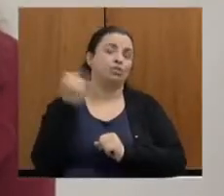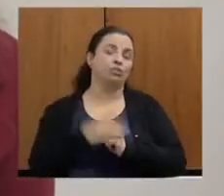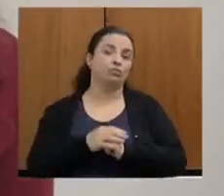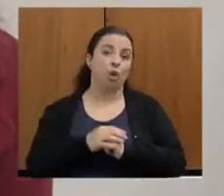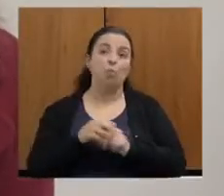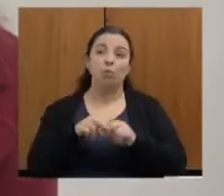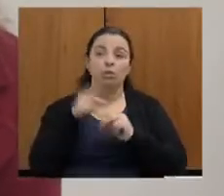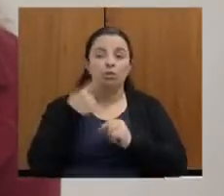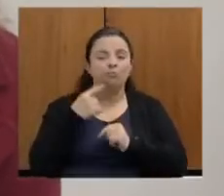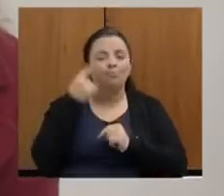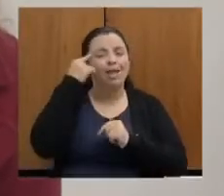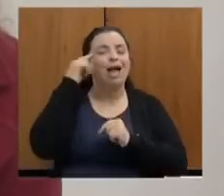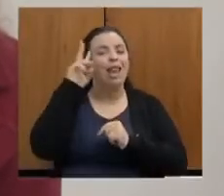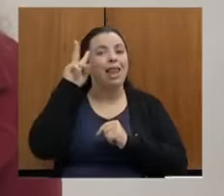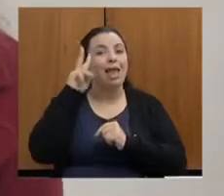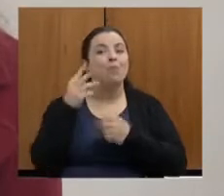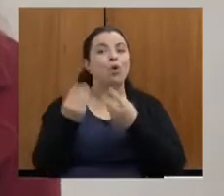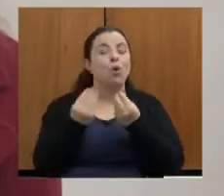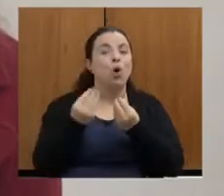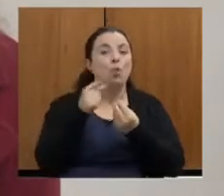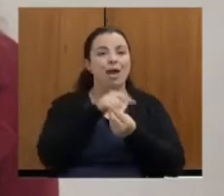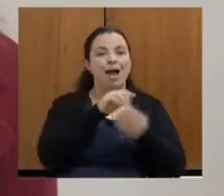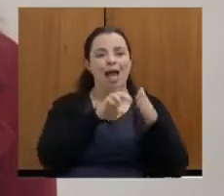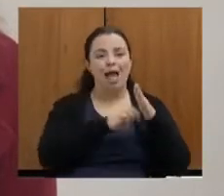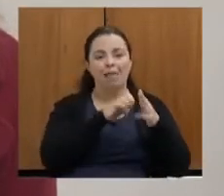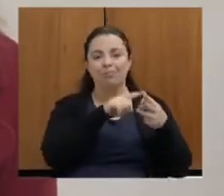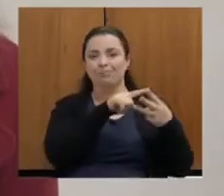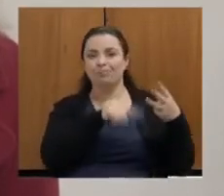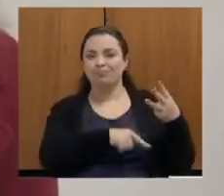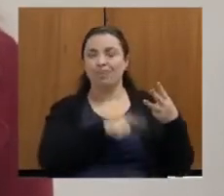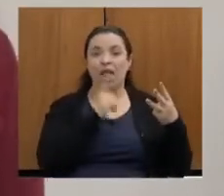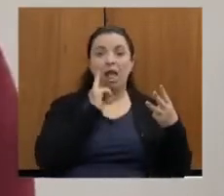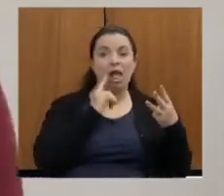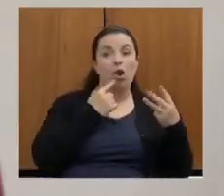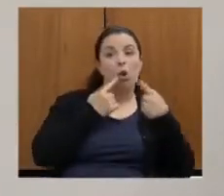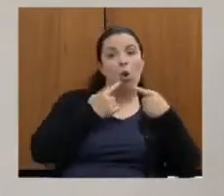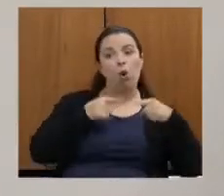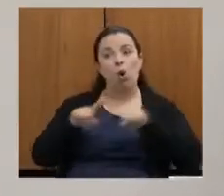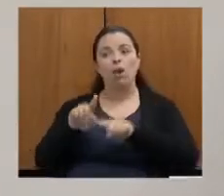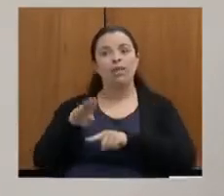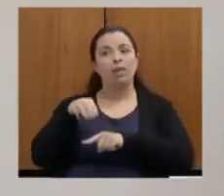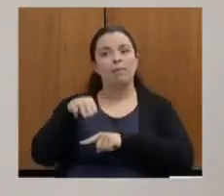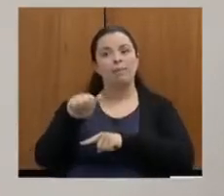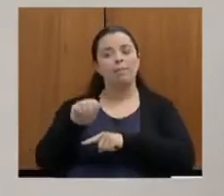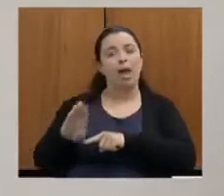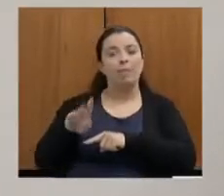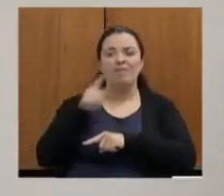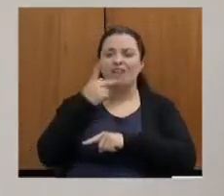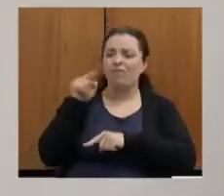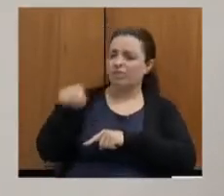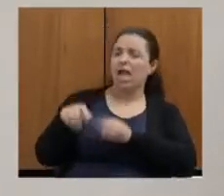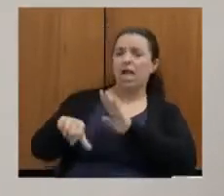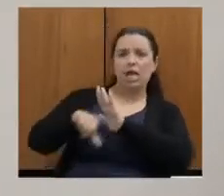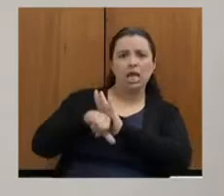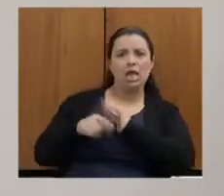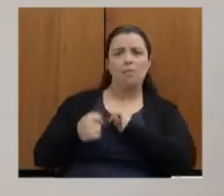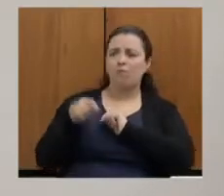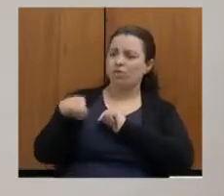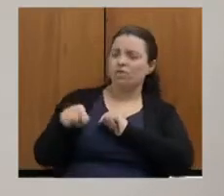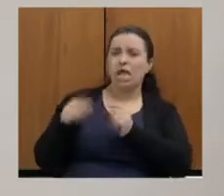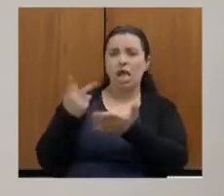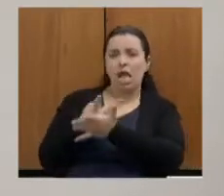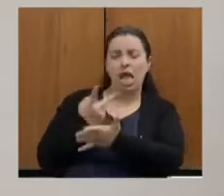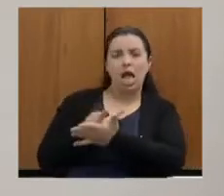uma ave foi muito criminalizado as mineradoras atuaram na criminalização da organização